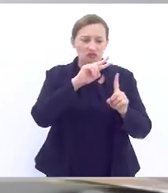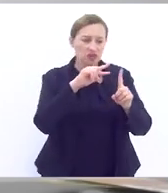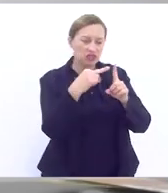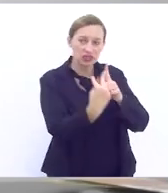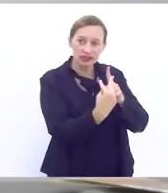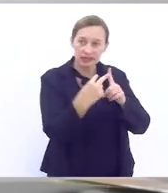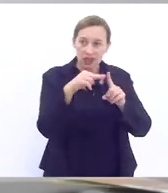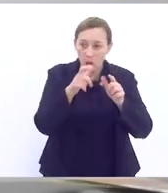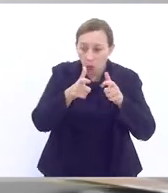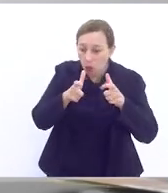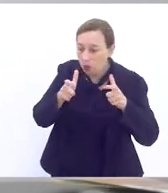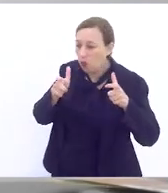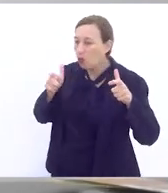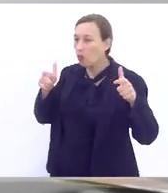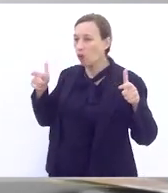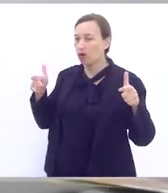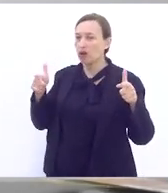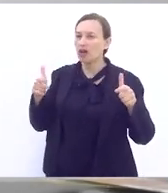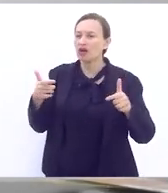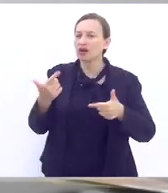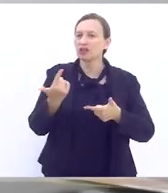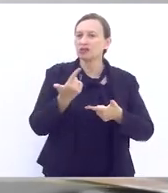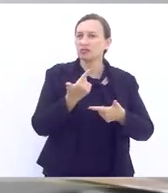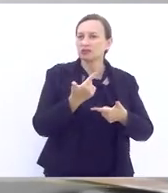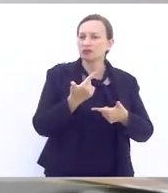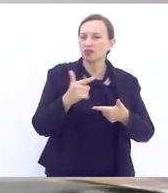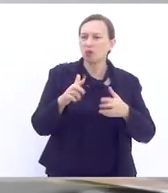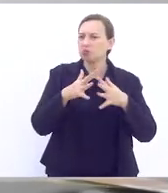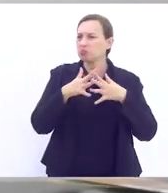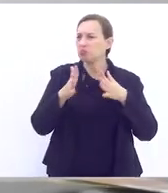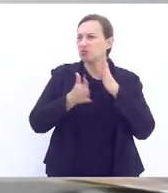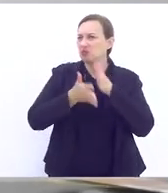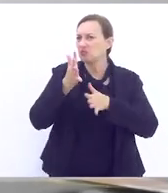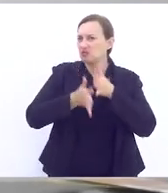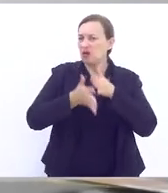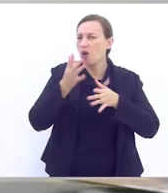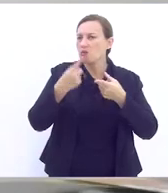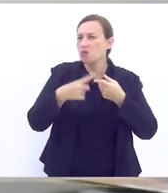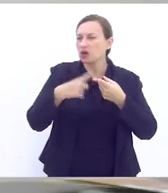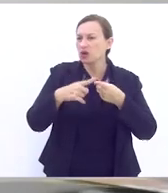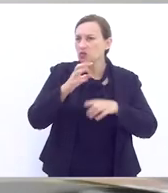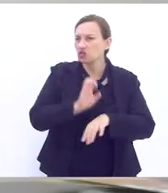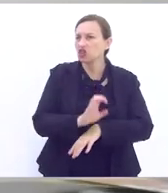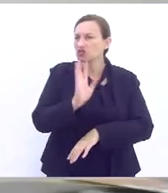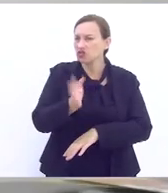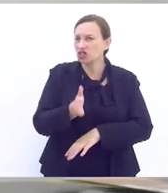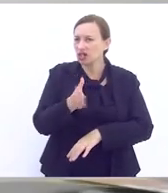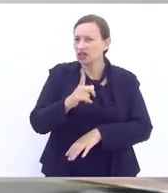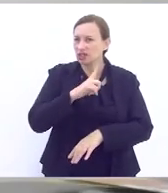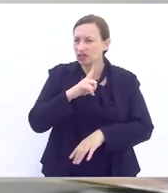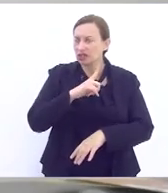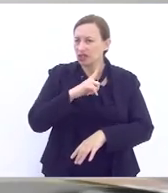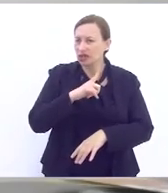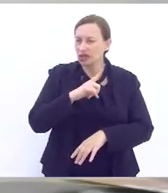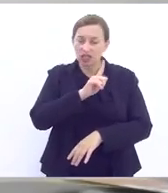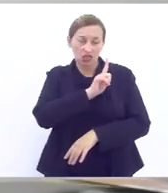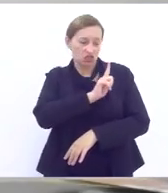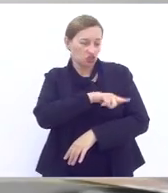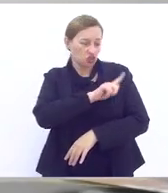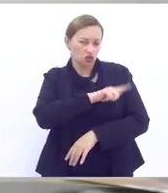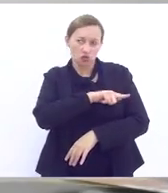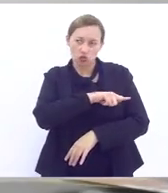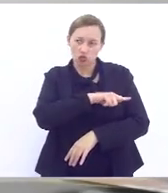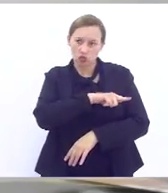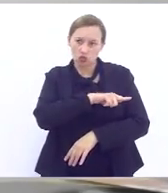para que também não haja a certa confusão porque o estado já tem a carreira de gestor